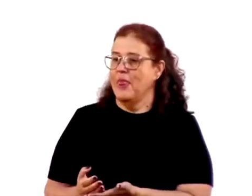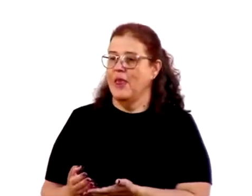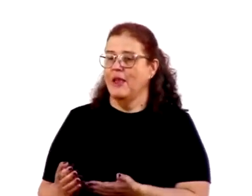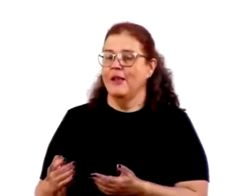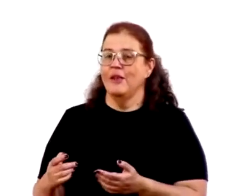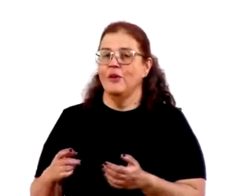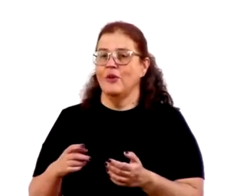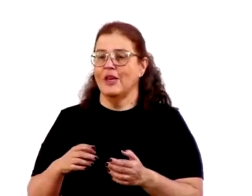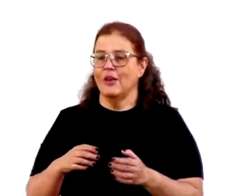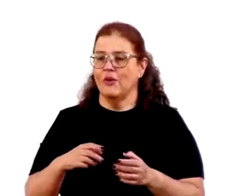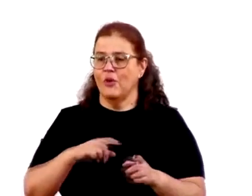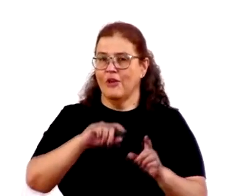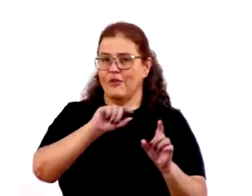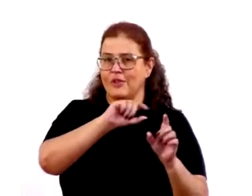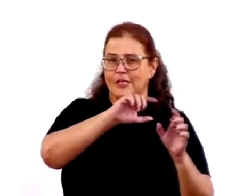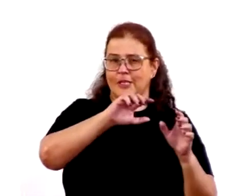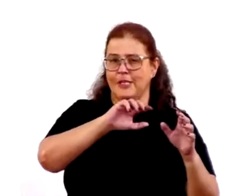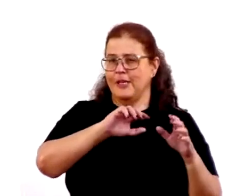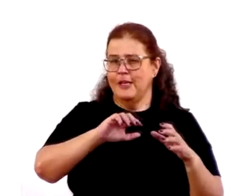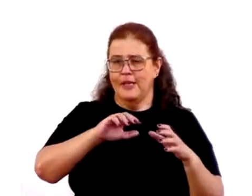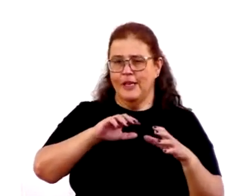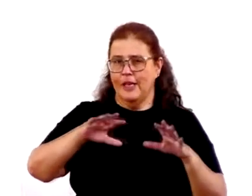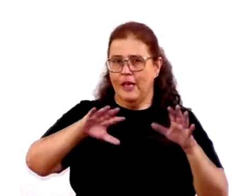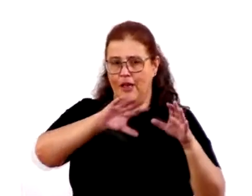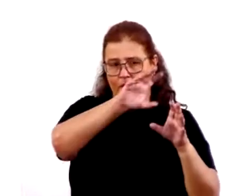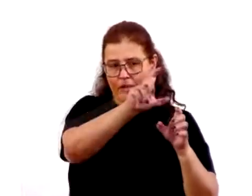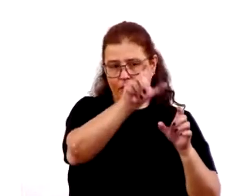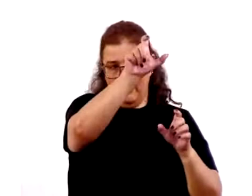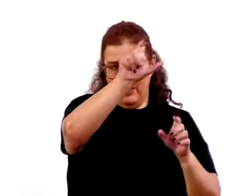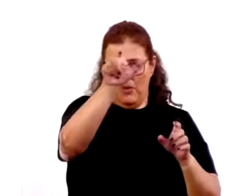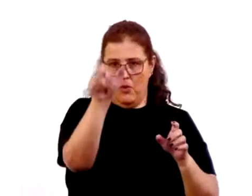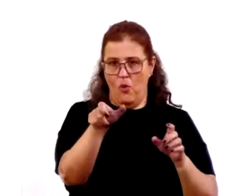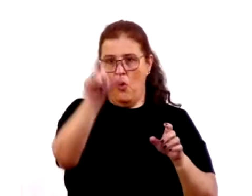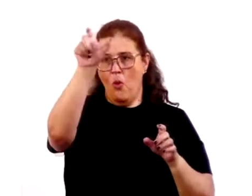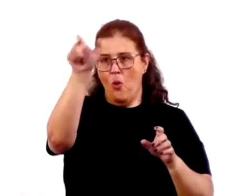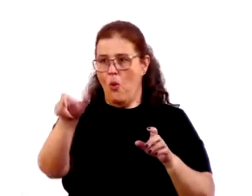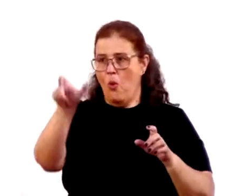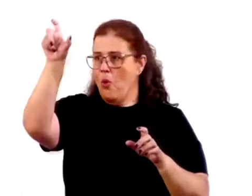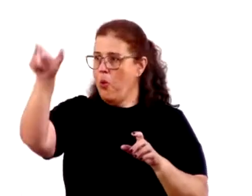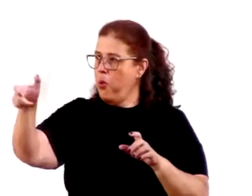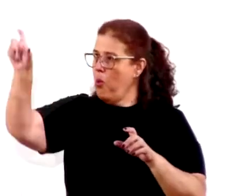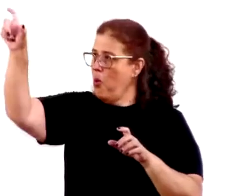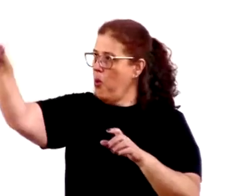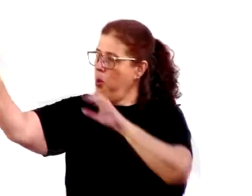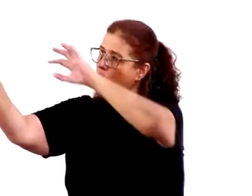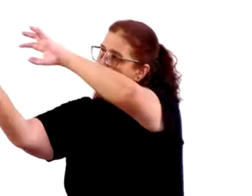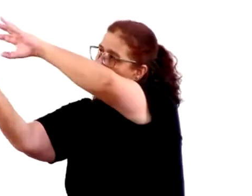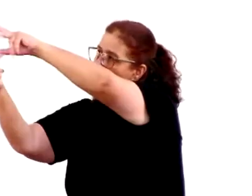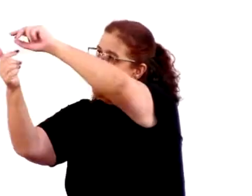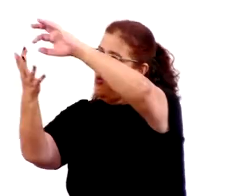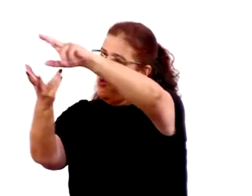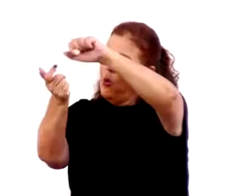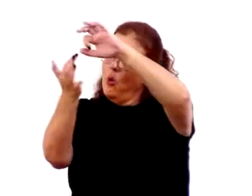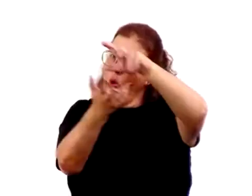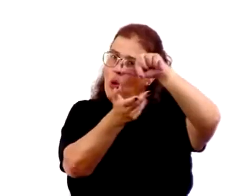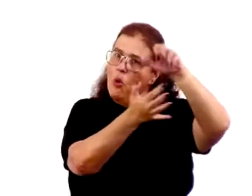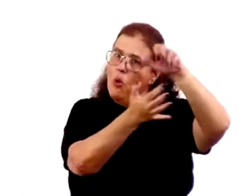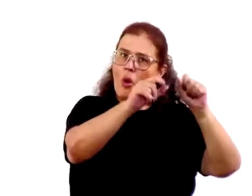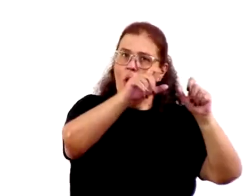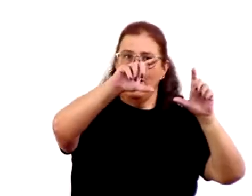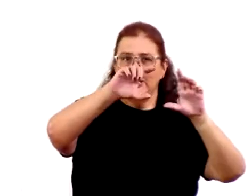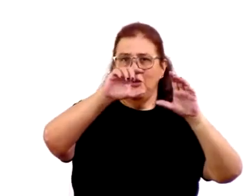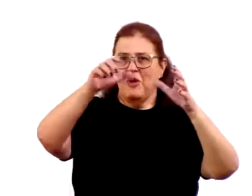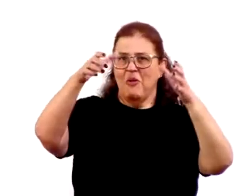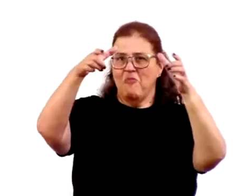último planeta, uma coroa de rei, uma coroa majestosa, uma coroa